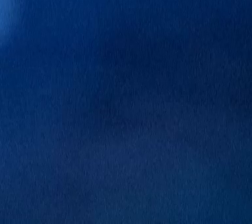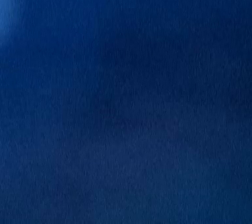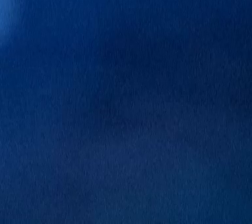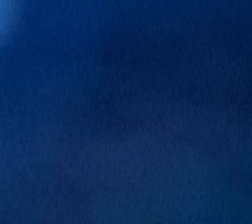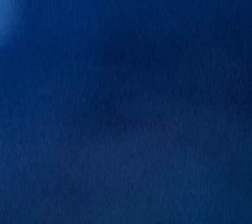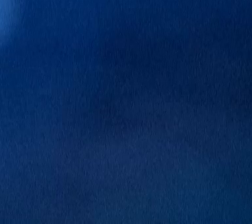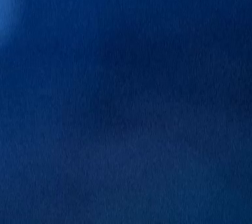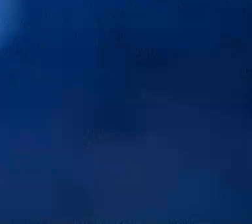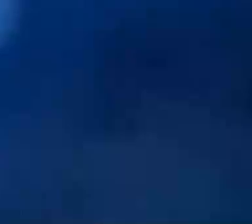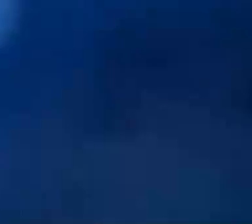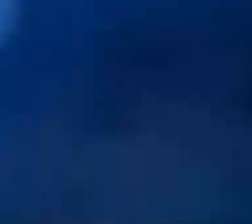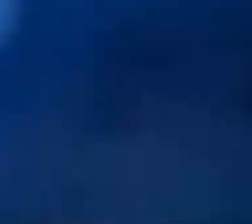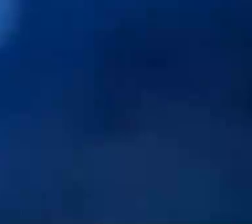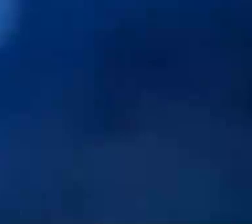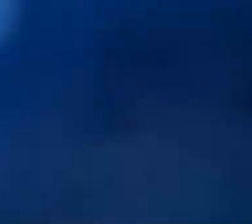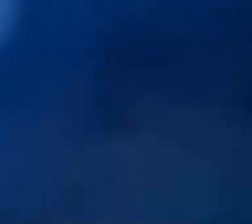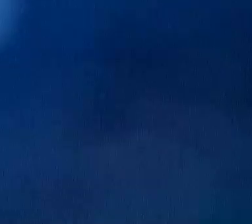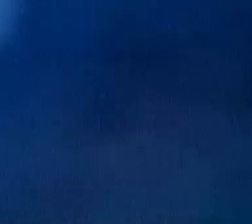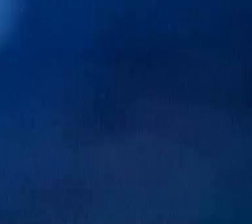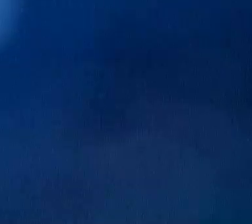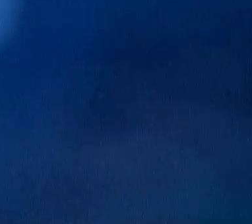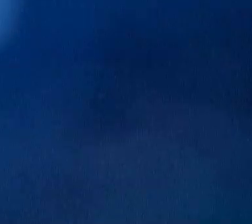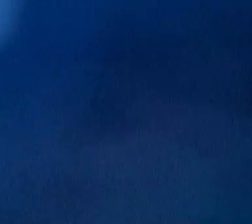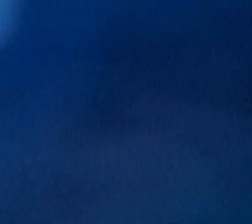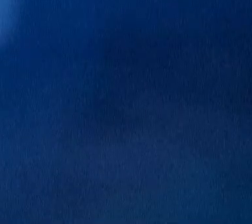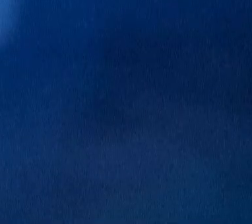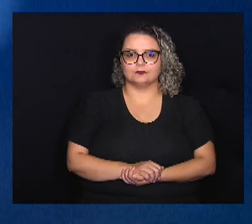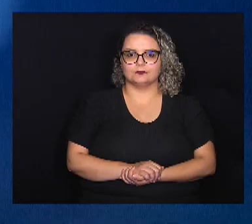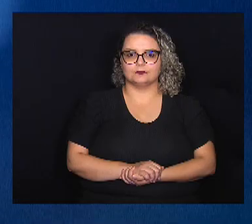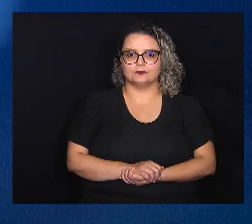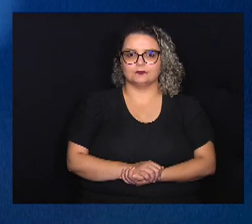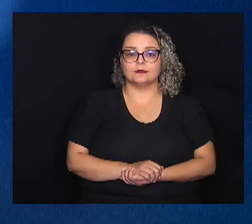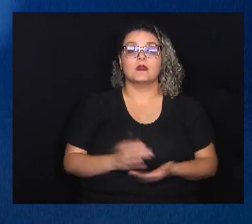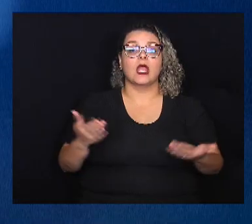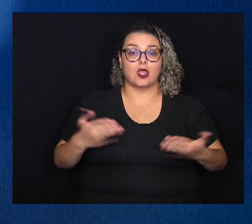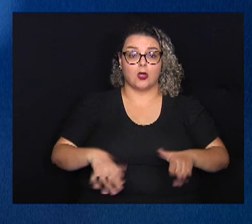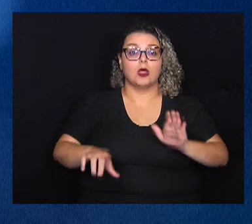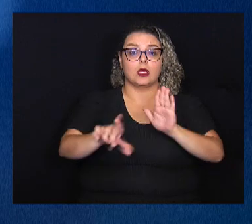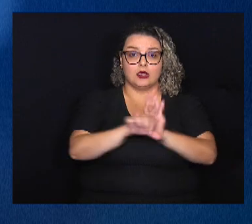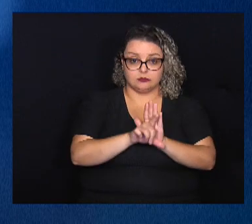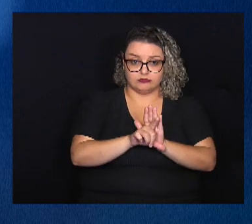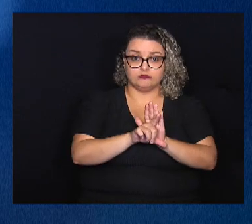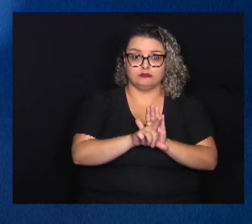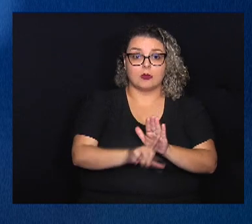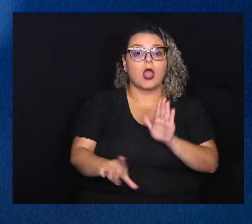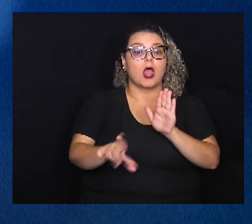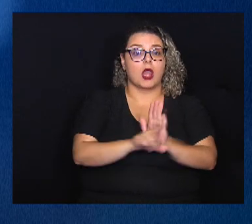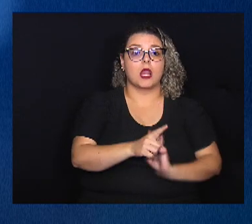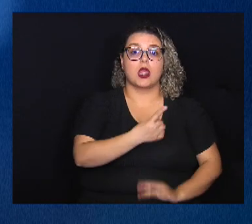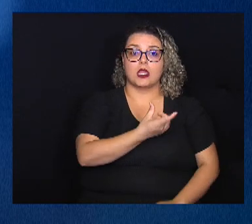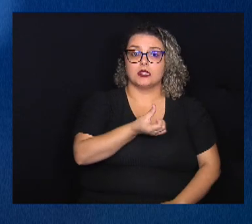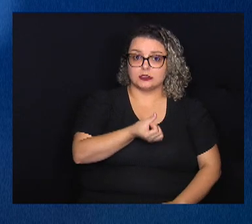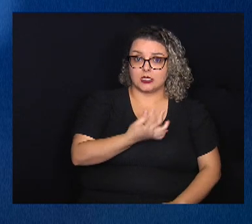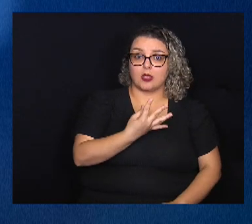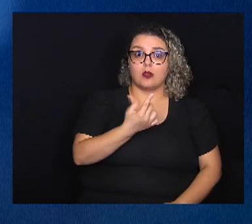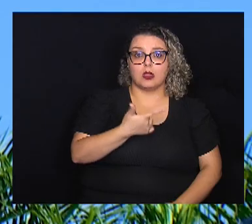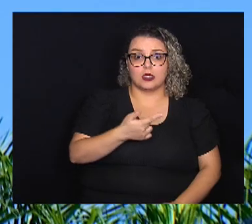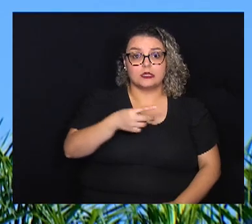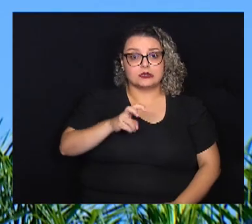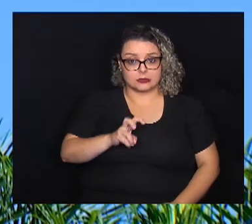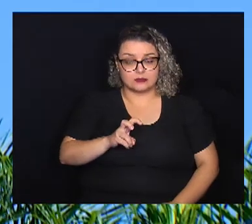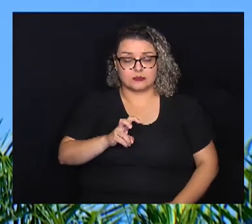agora é lei foi publicada no diário oficial do município a lei número 16.425